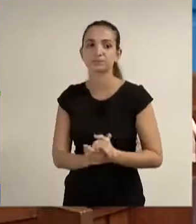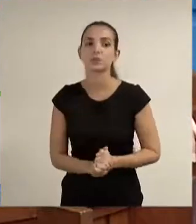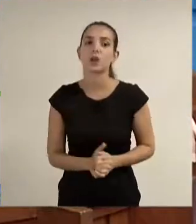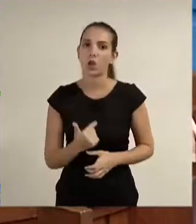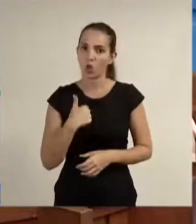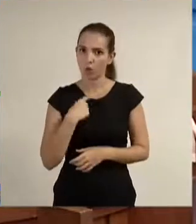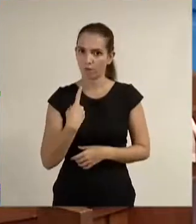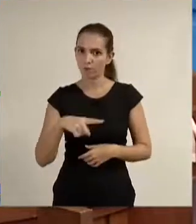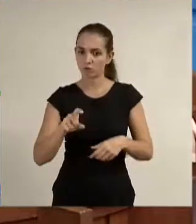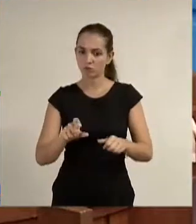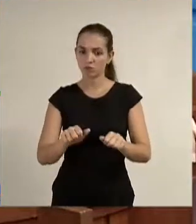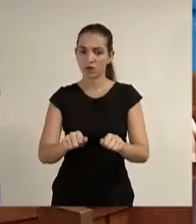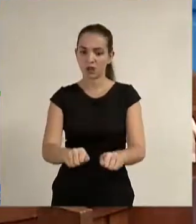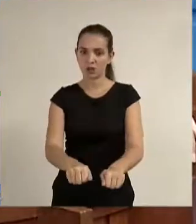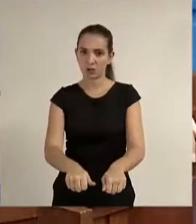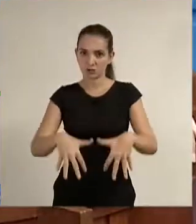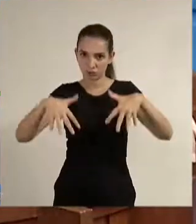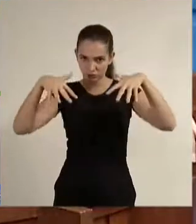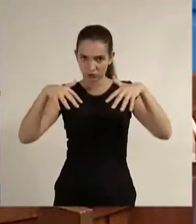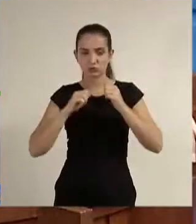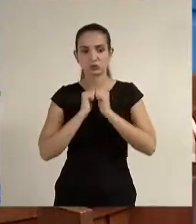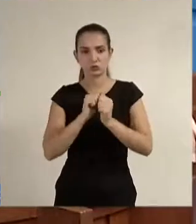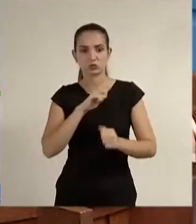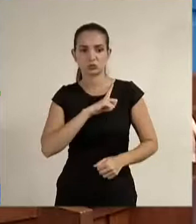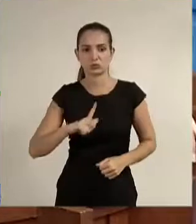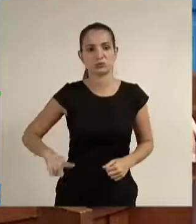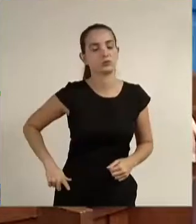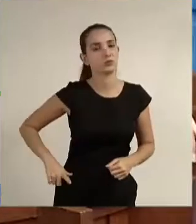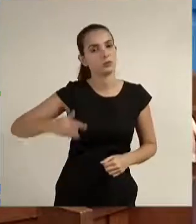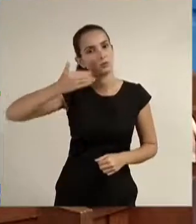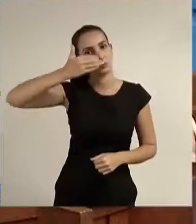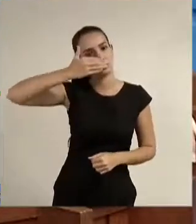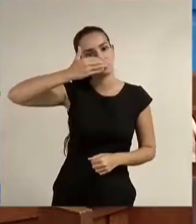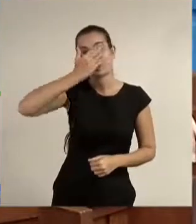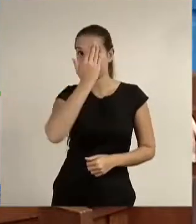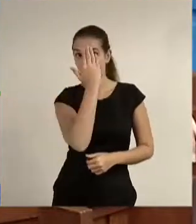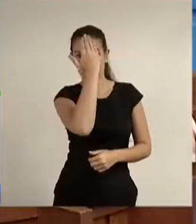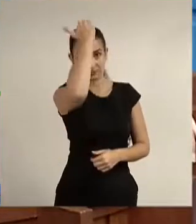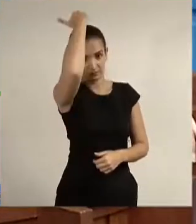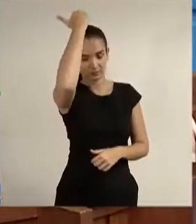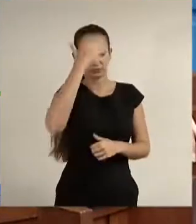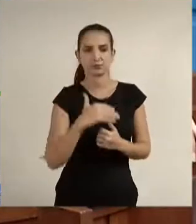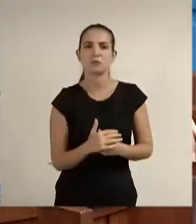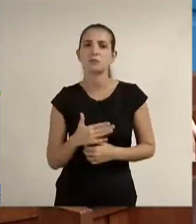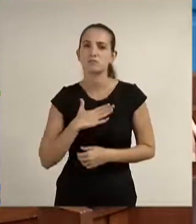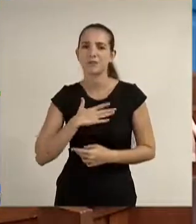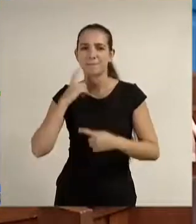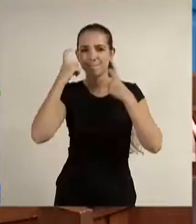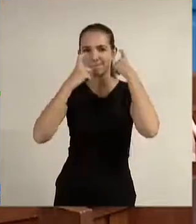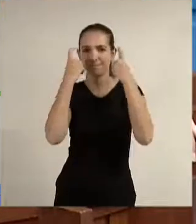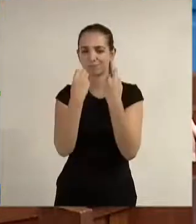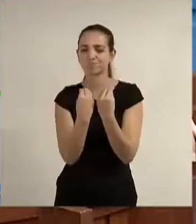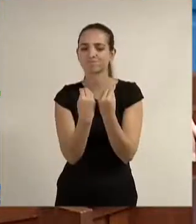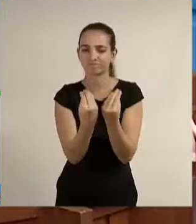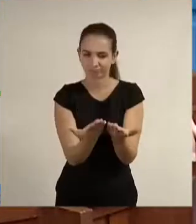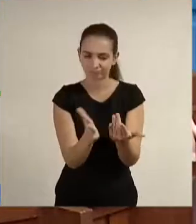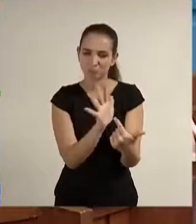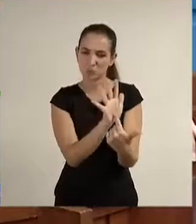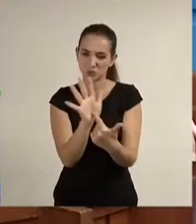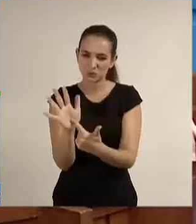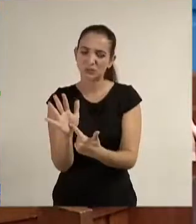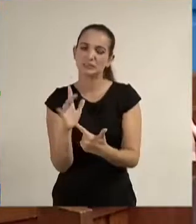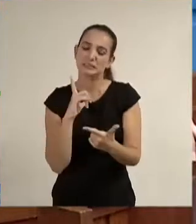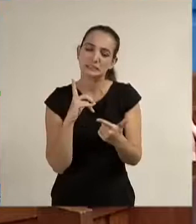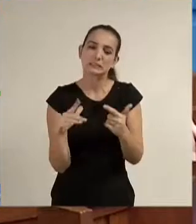estive numa audiência com o governador Reinaldo Azambuja, levando a ele as minhas preocupações em relação a